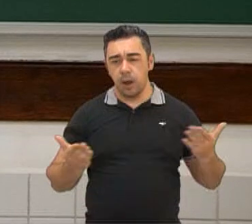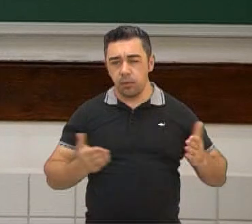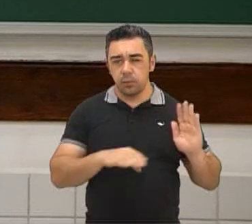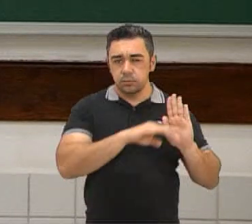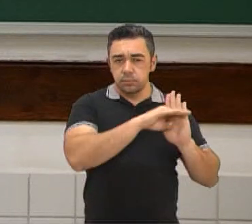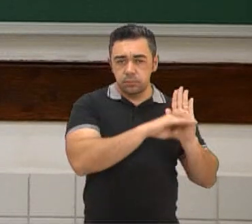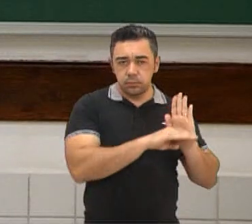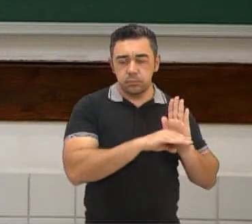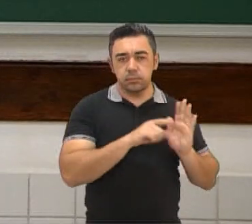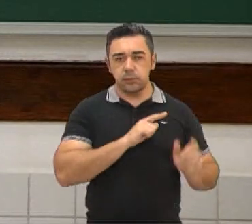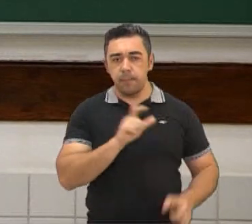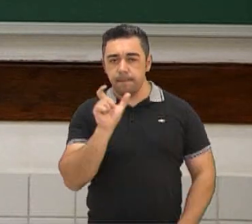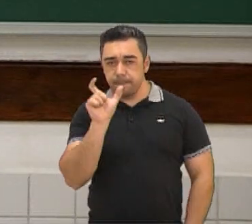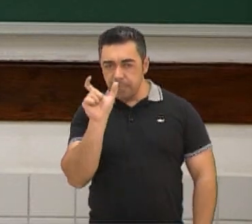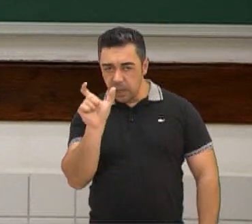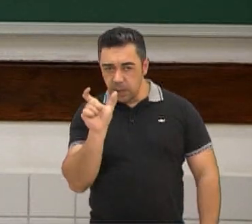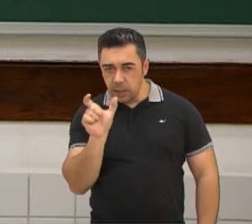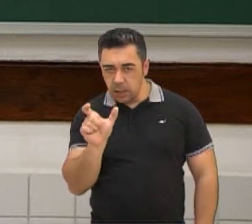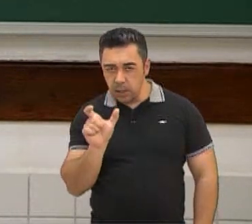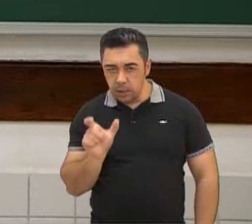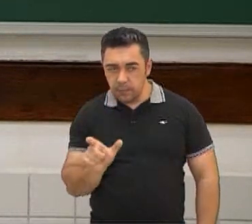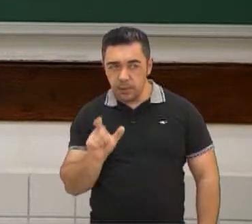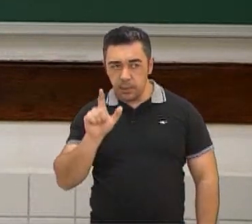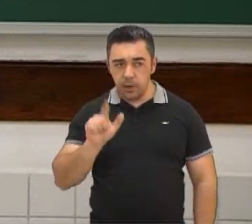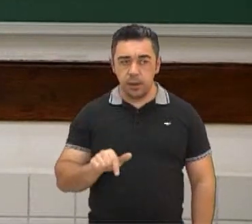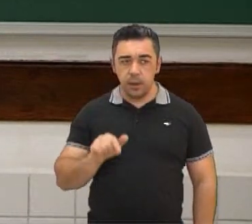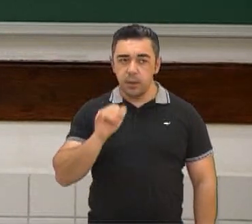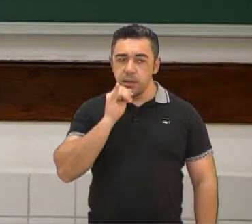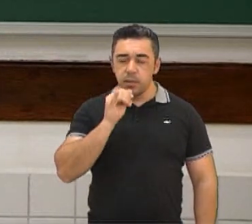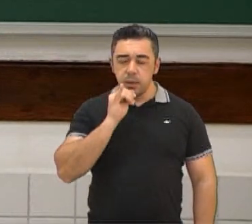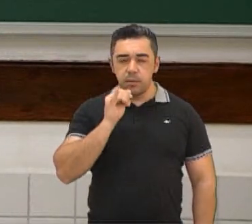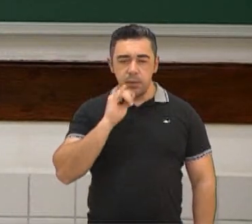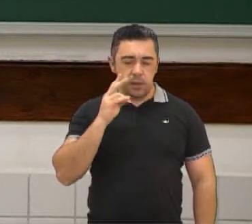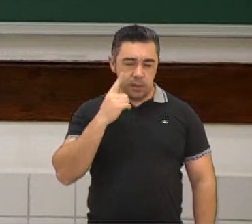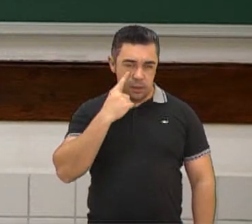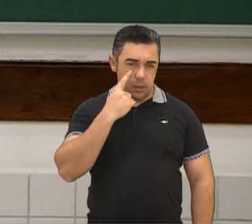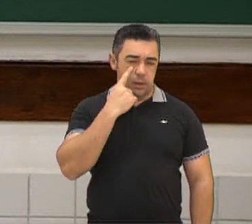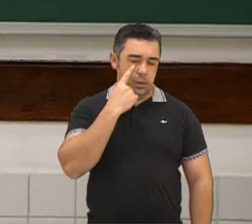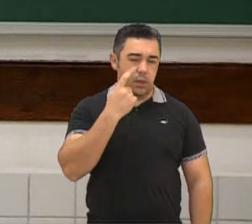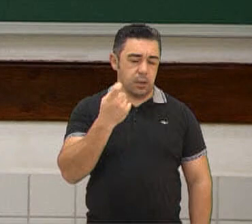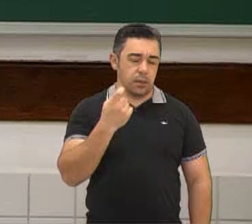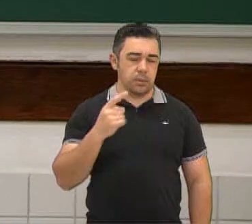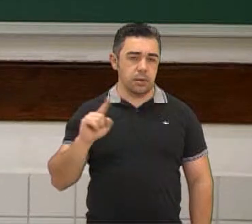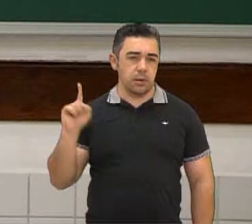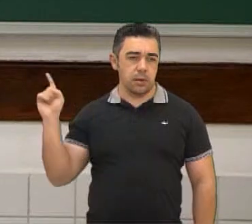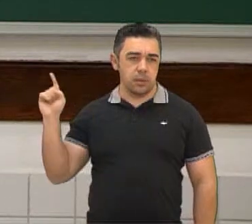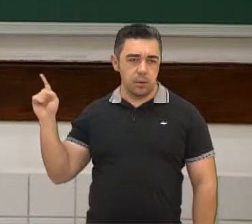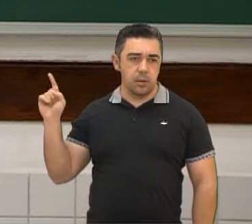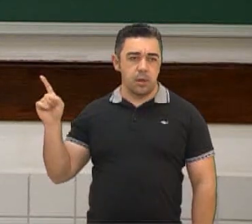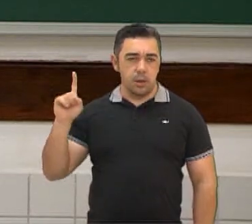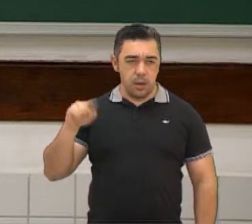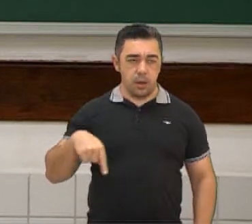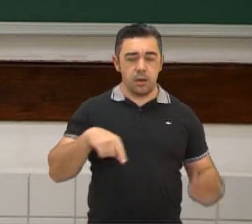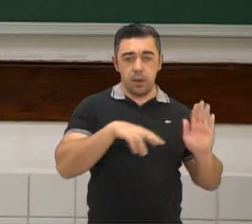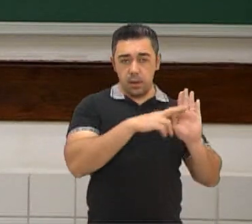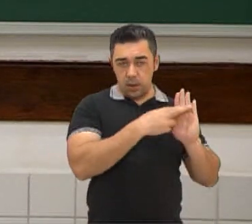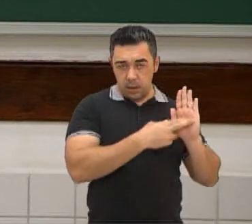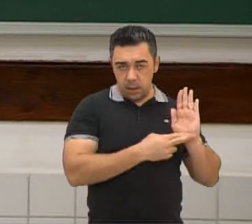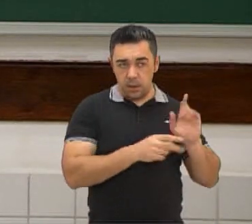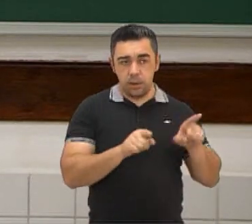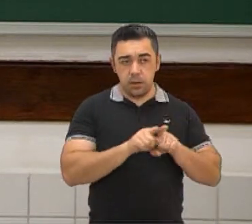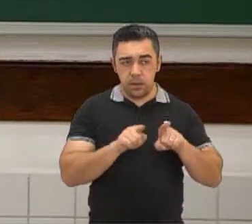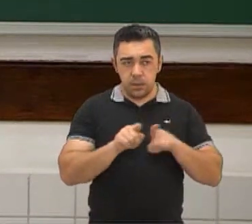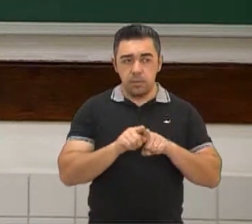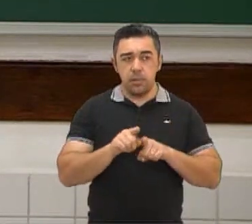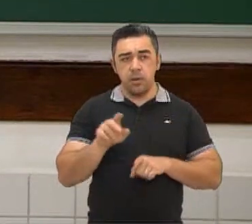Existem alguns termos do polo aquático que são interessantes e que fazem parte de algumas regras ou mesmo